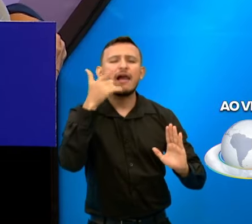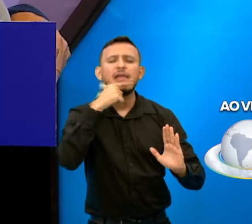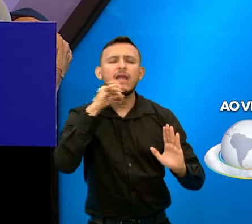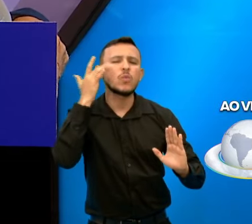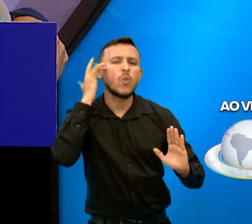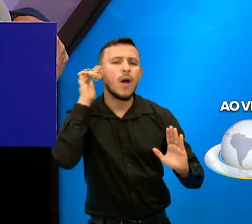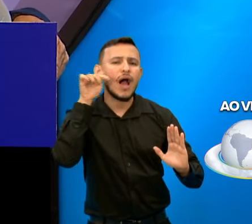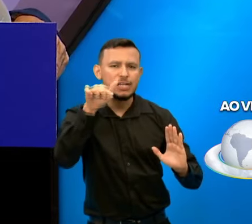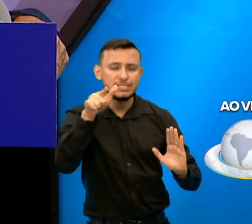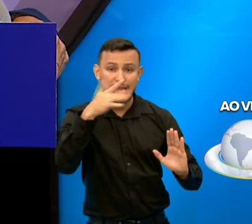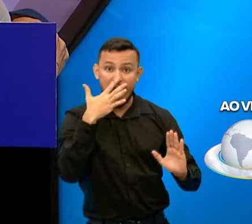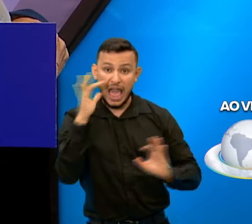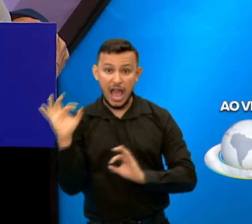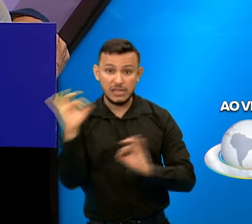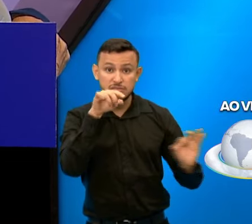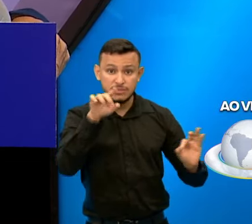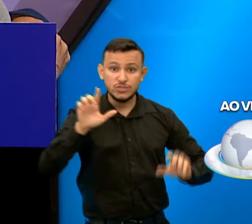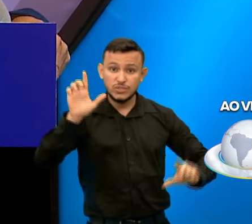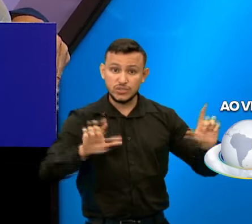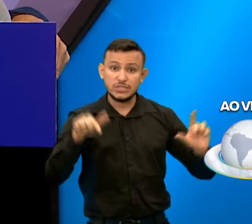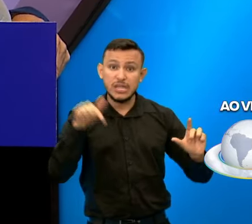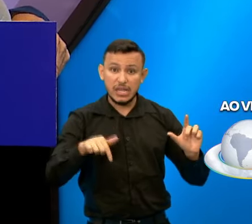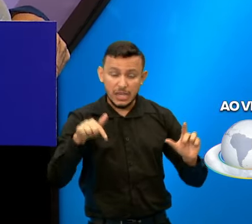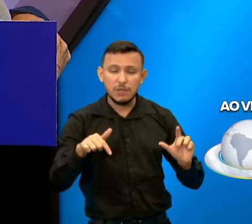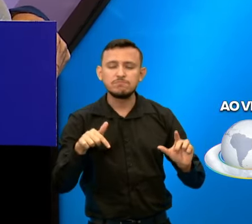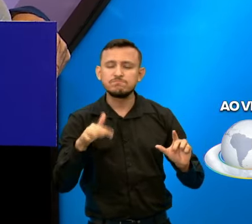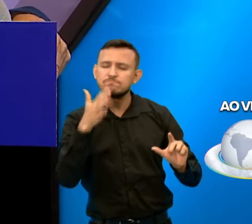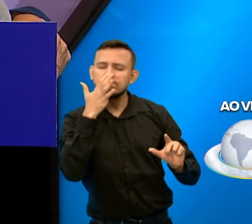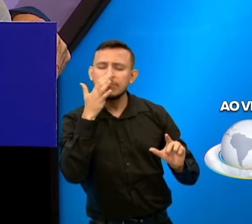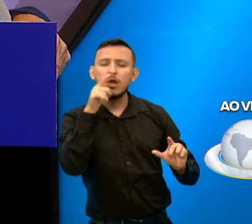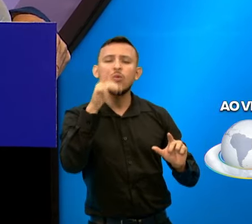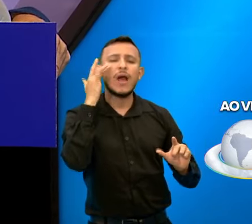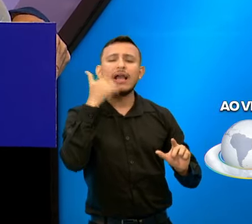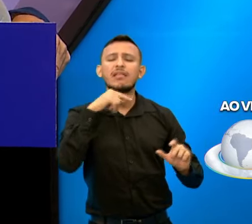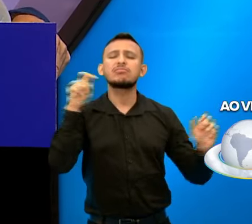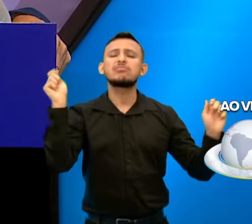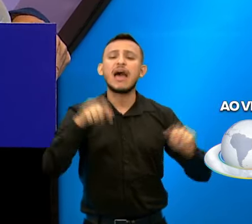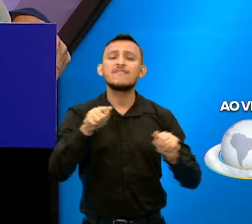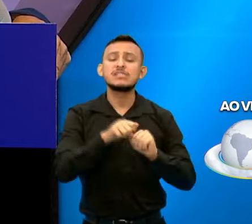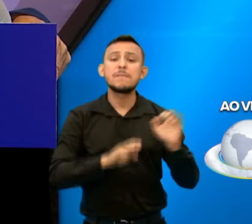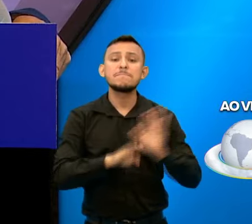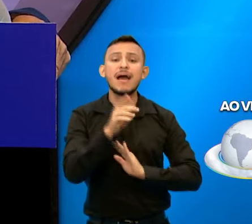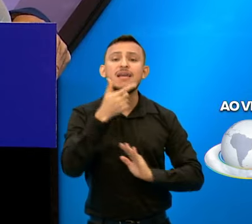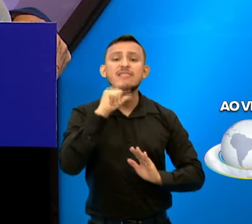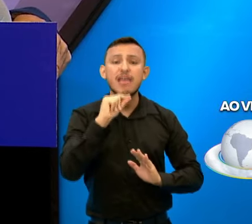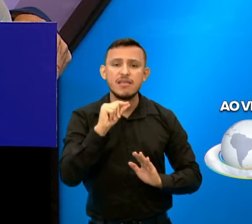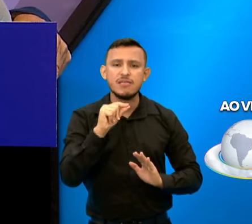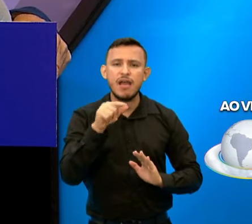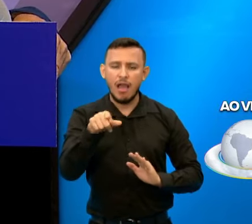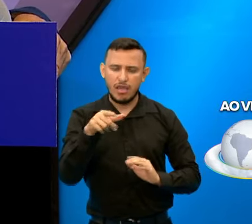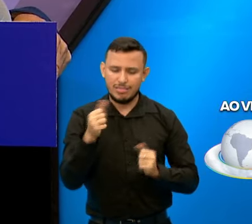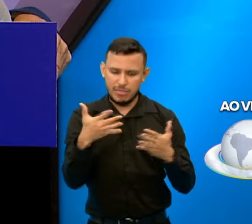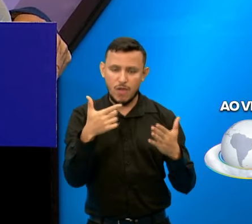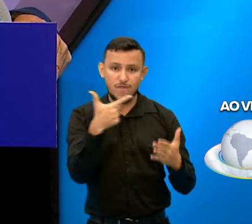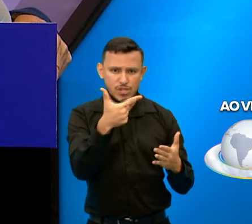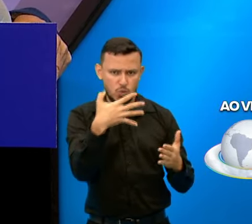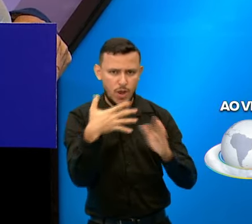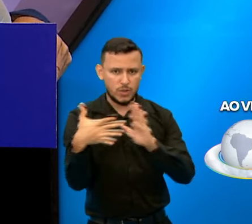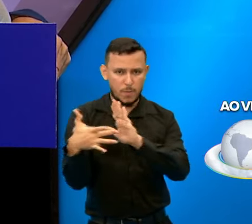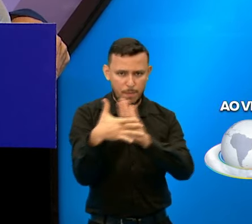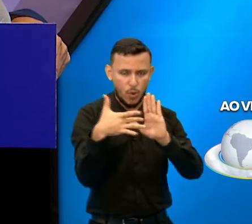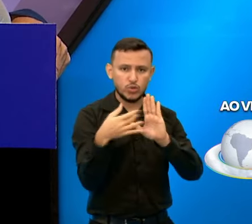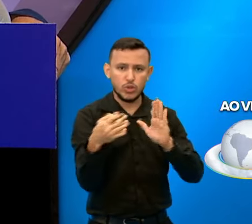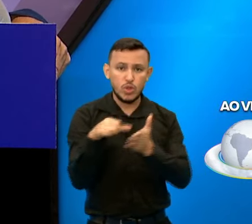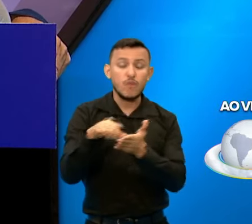acha, você que está nos assistindo aí, nos escutando, que pode fazer mais? A gestão que entregou 24 postos de